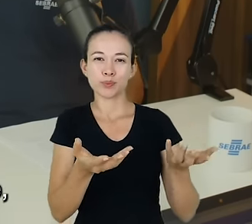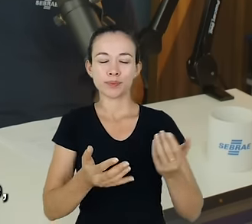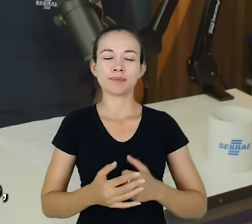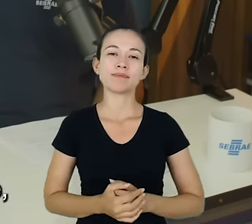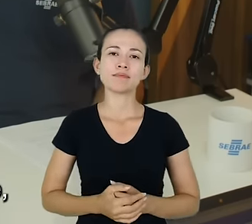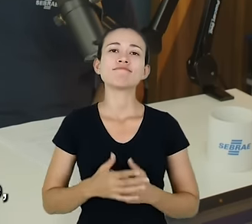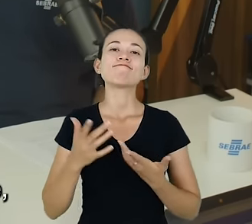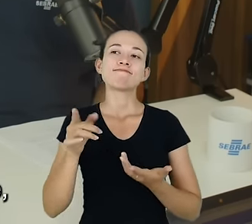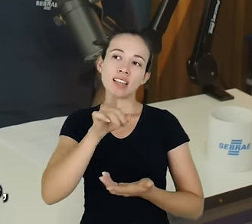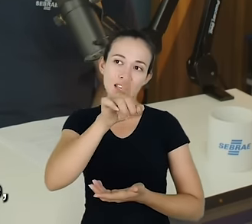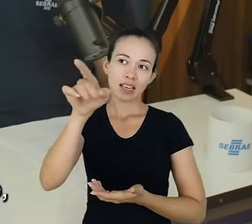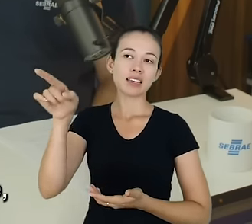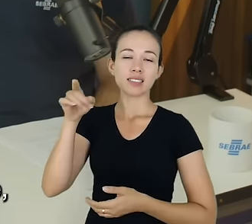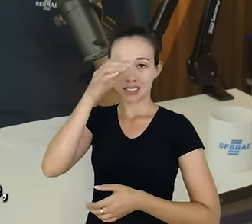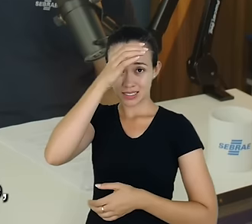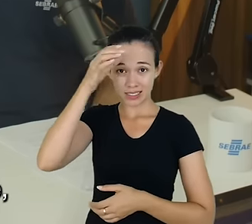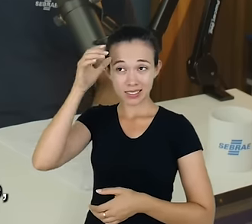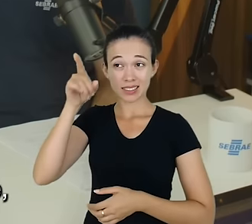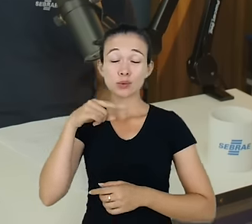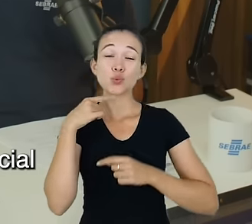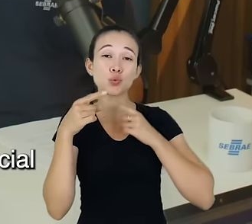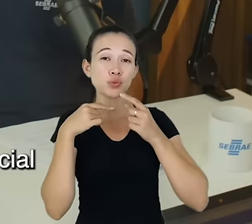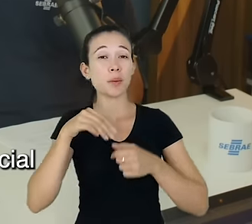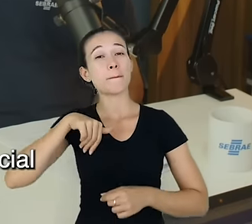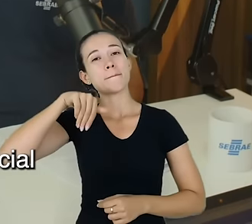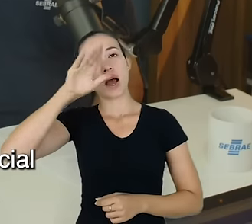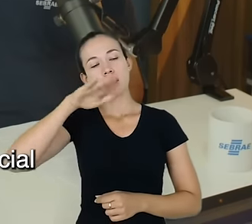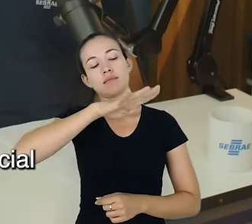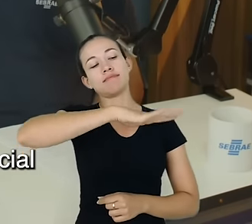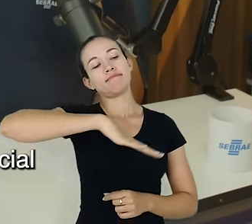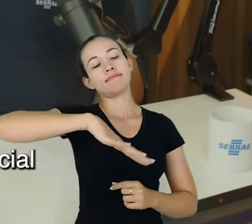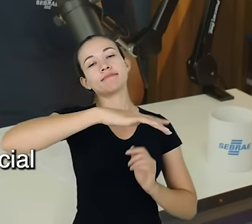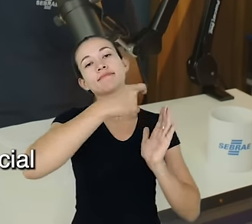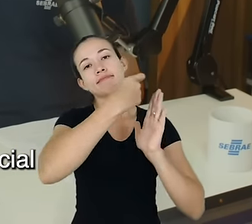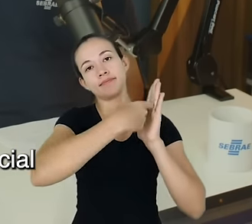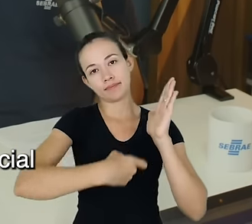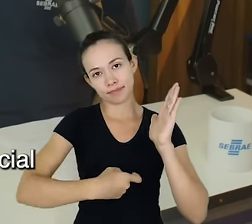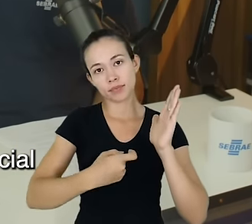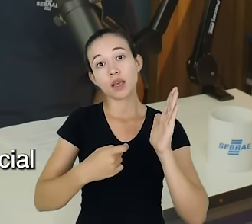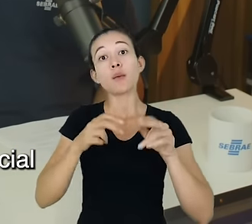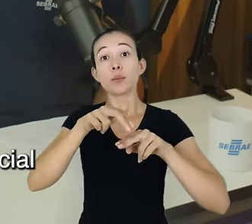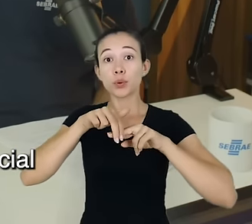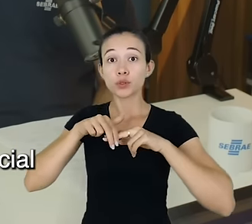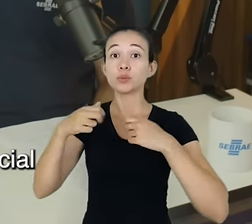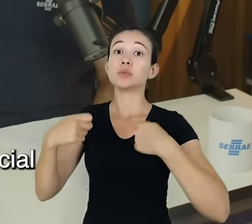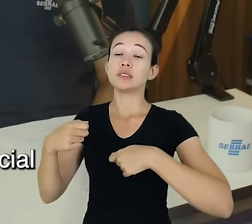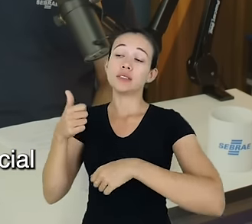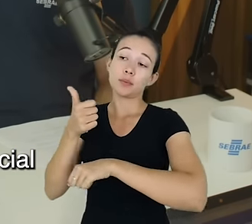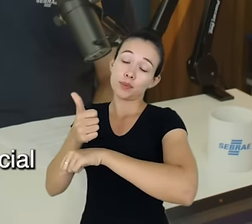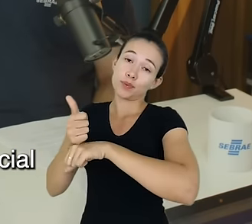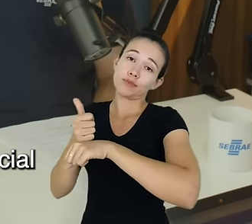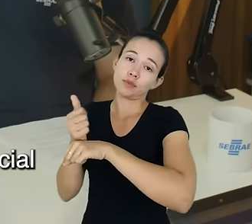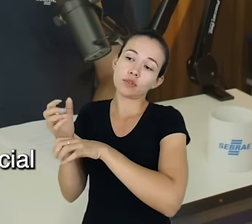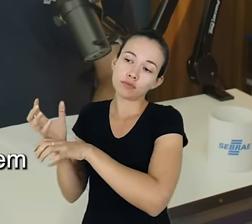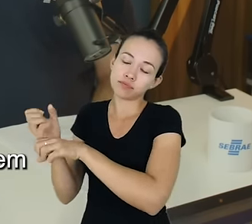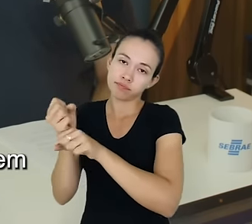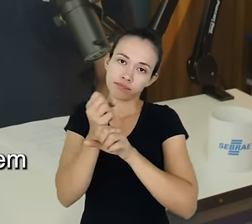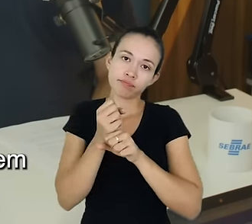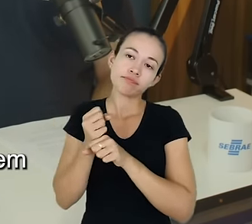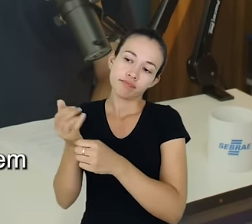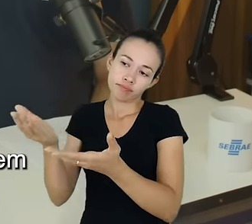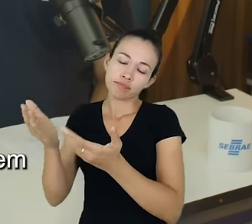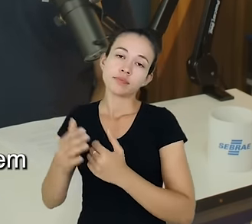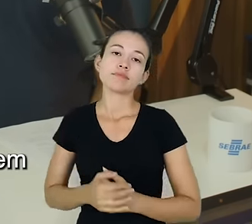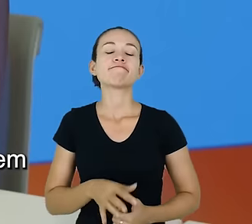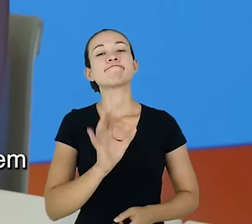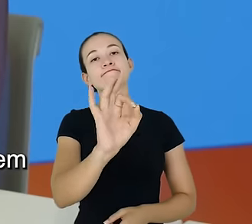das maiores dúvidas do cliente né que é aonde o perfil do contador é crucial nesse nesse processo Sim